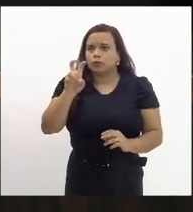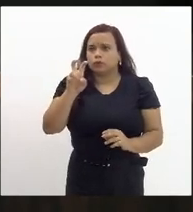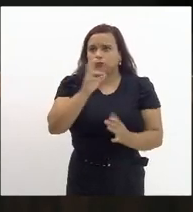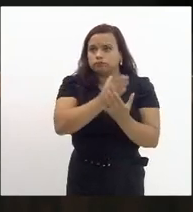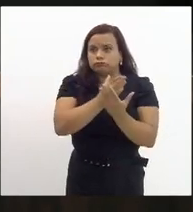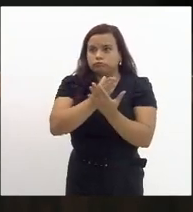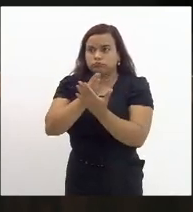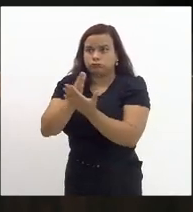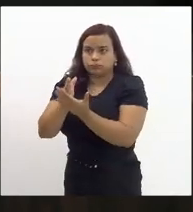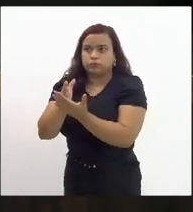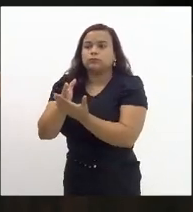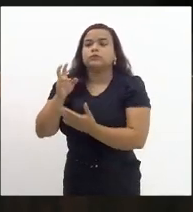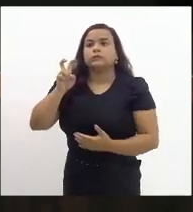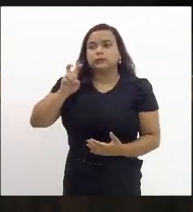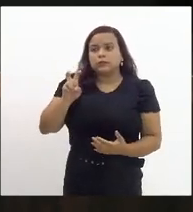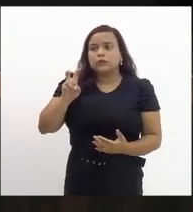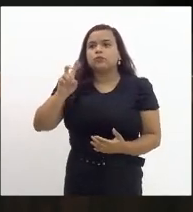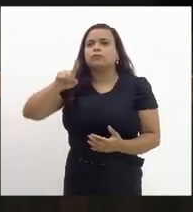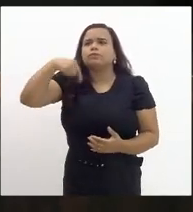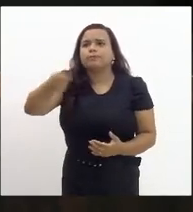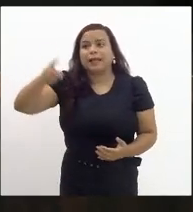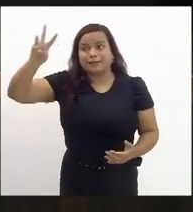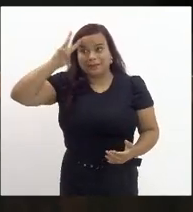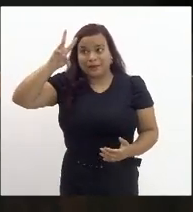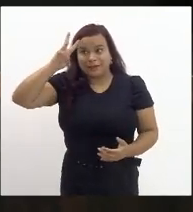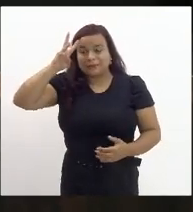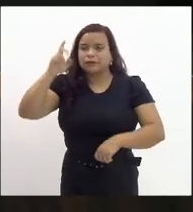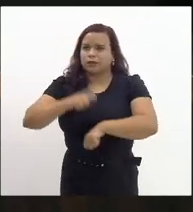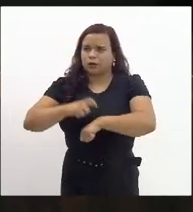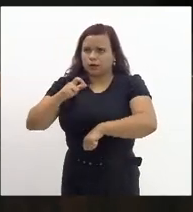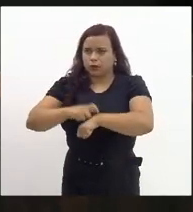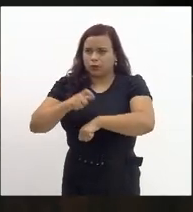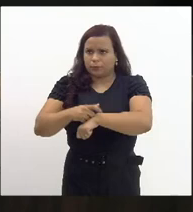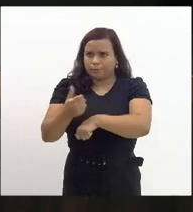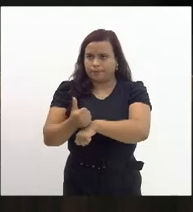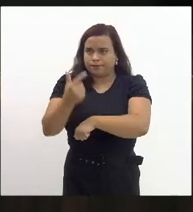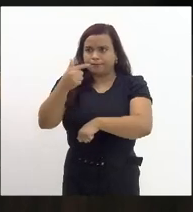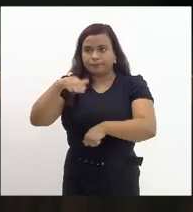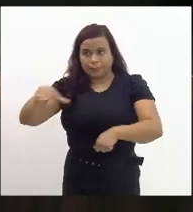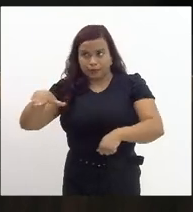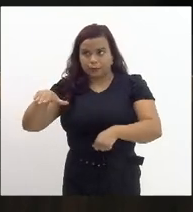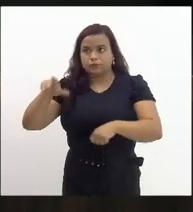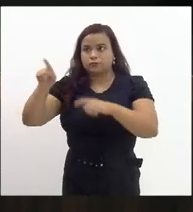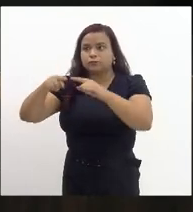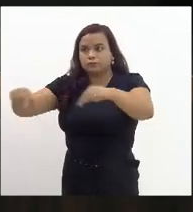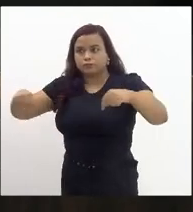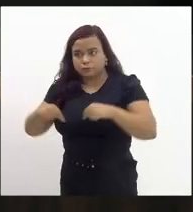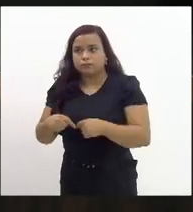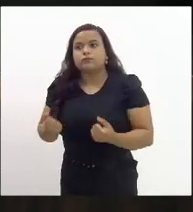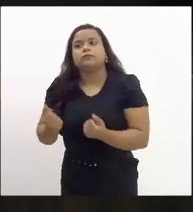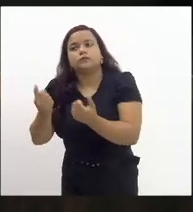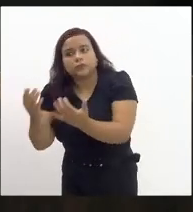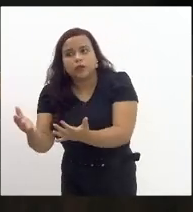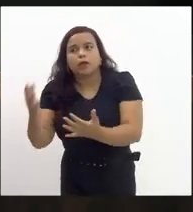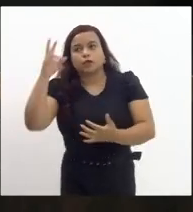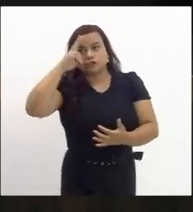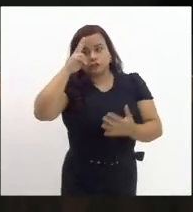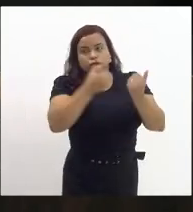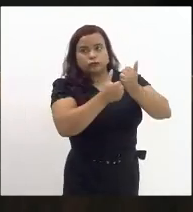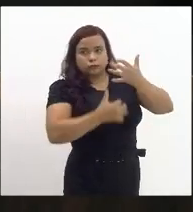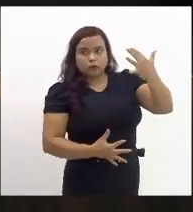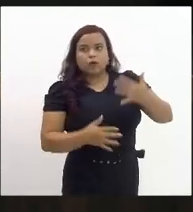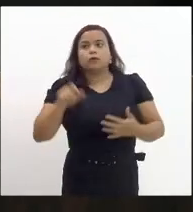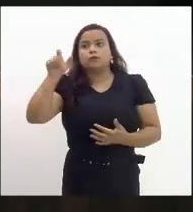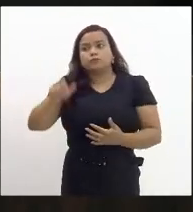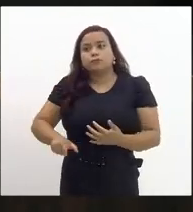Na próxima terça-feira, 12h30, no gabinete, vamos entregar o histórico do impeachment ao presidente do